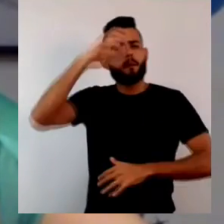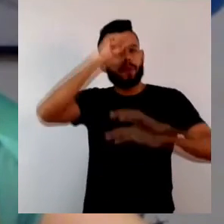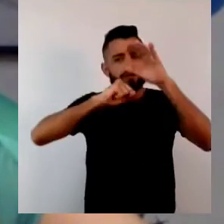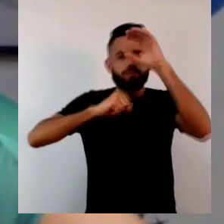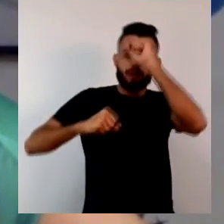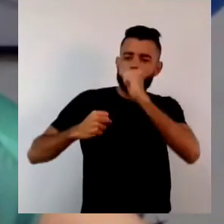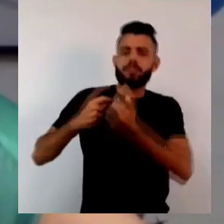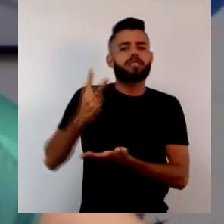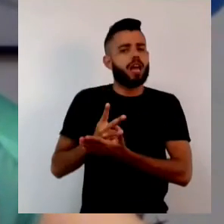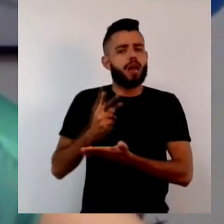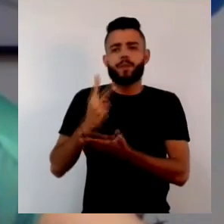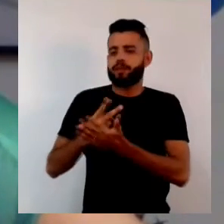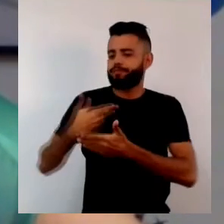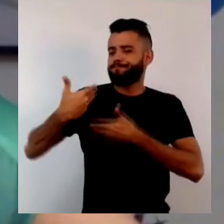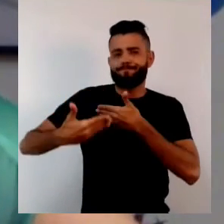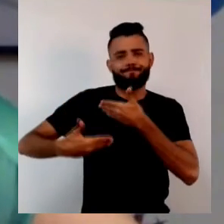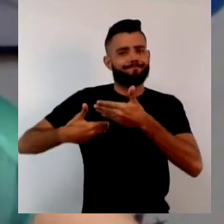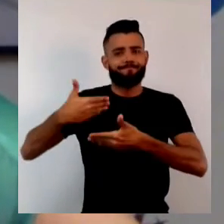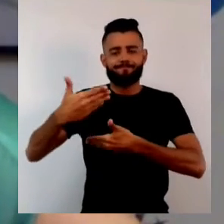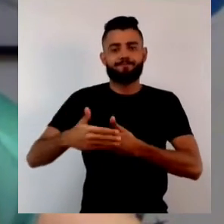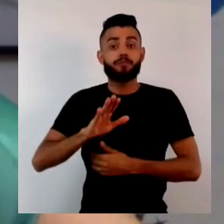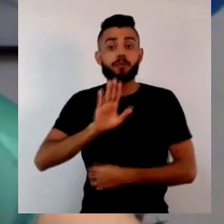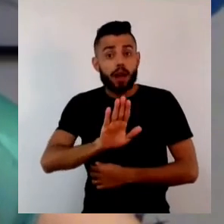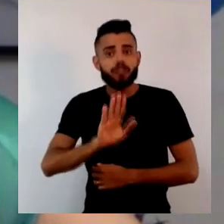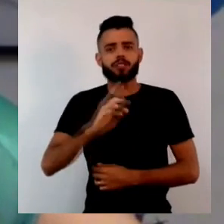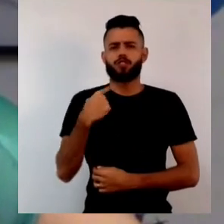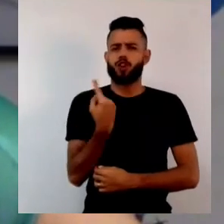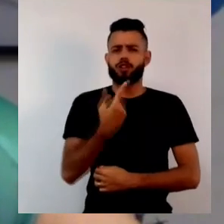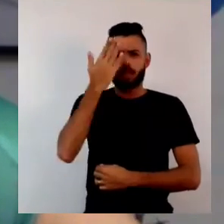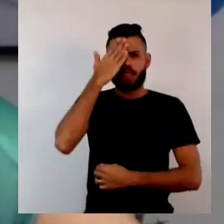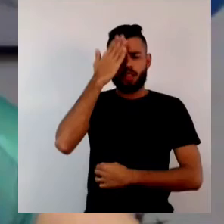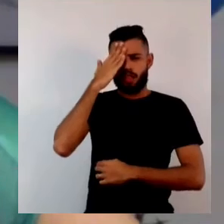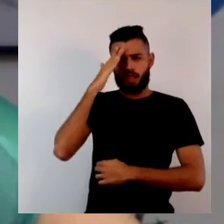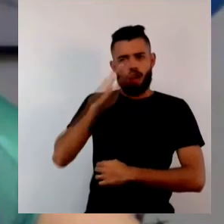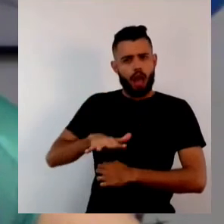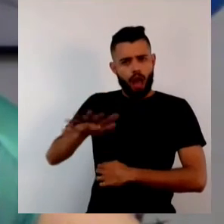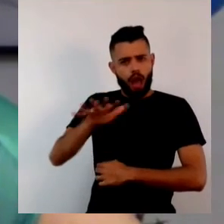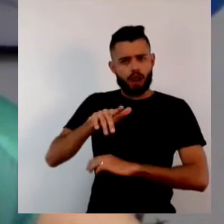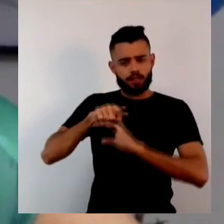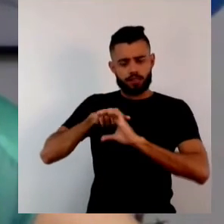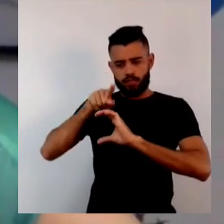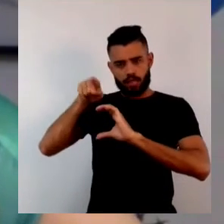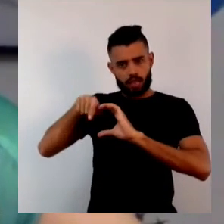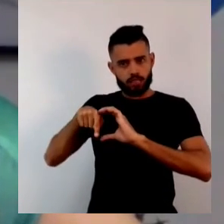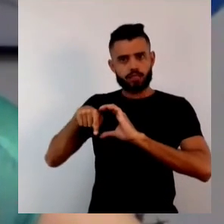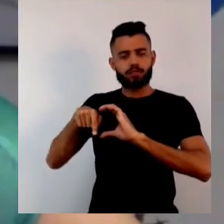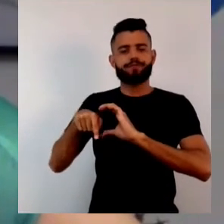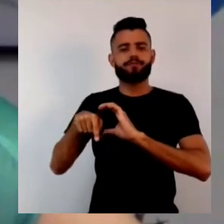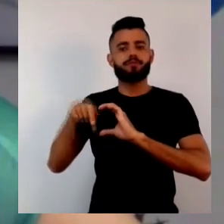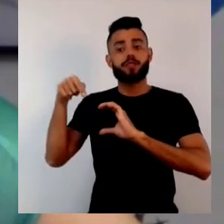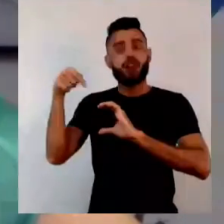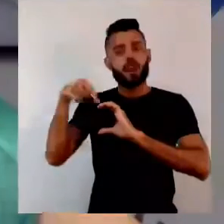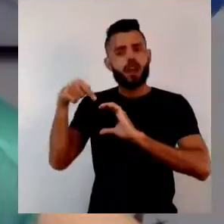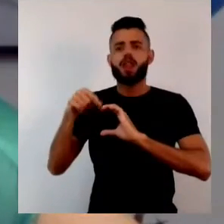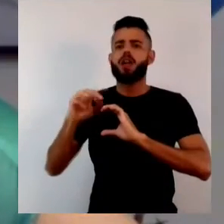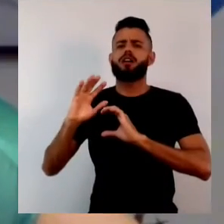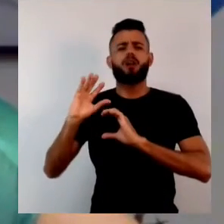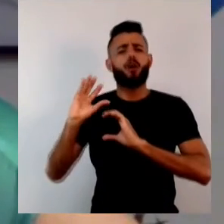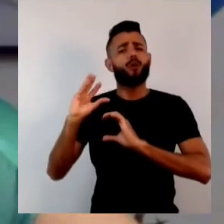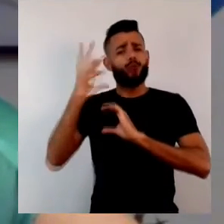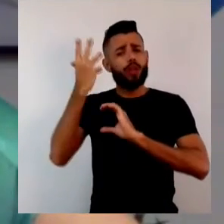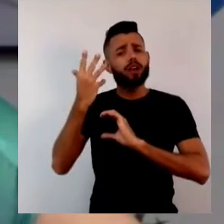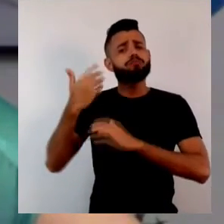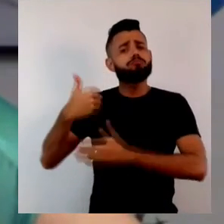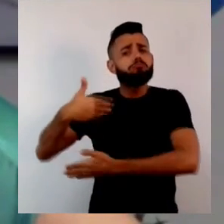também entender que a ciência também acontece na rua, a ciência acontece